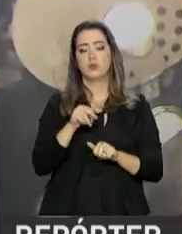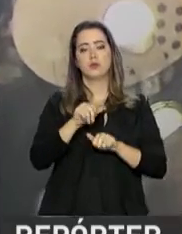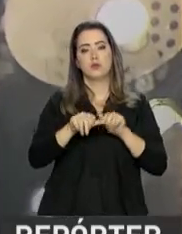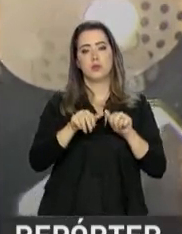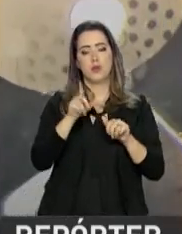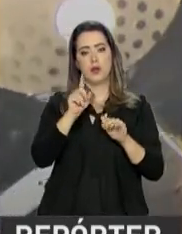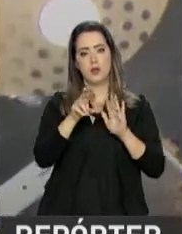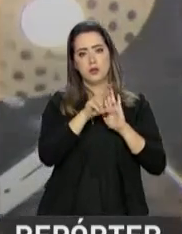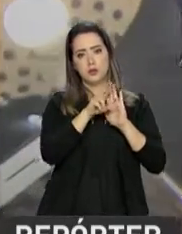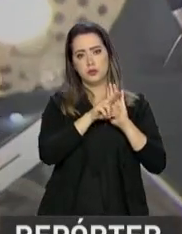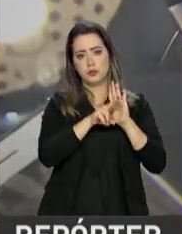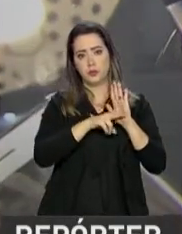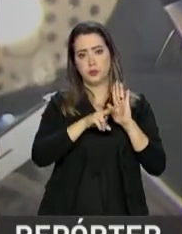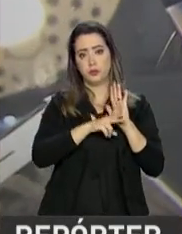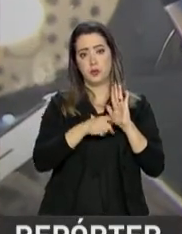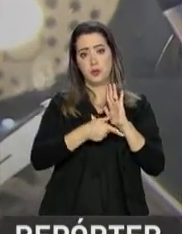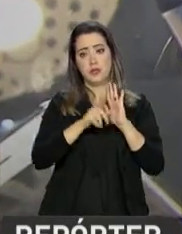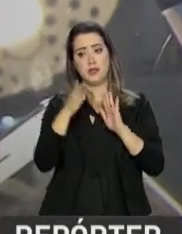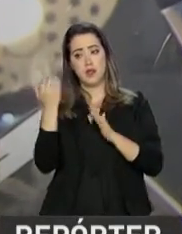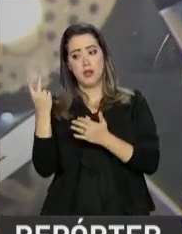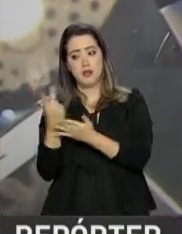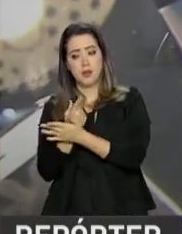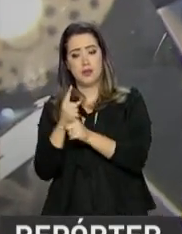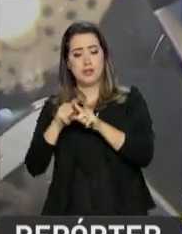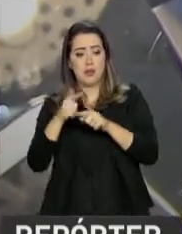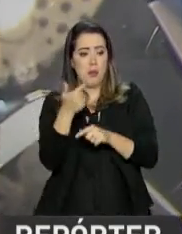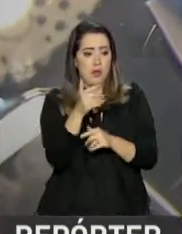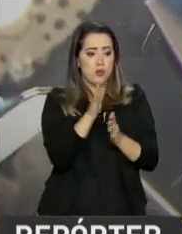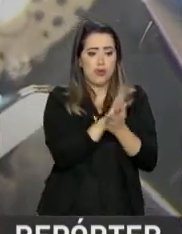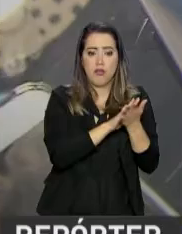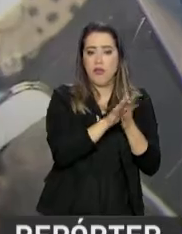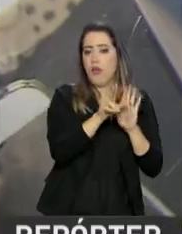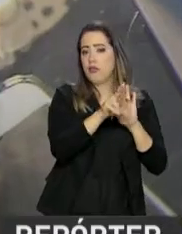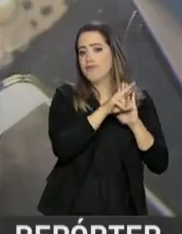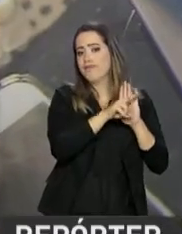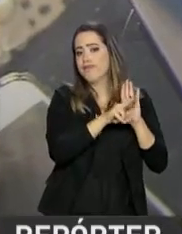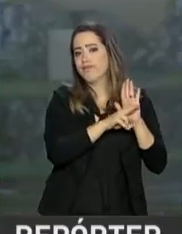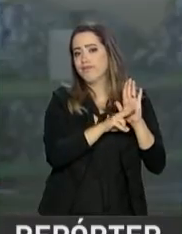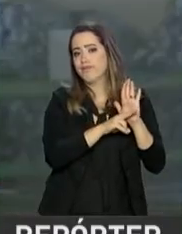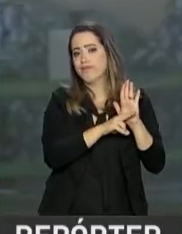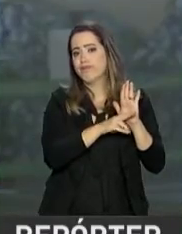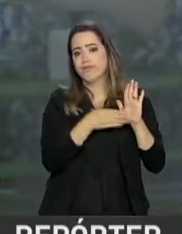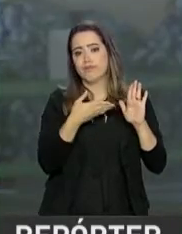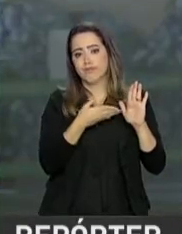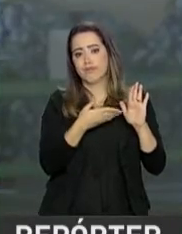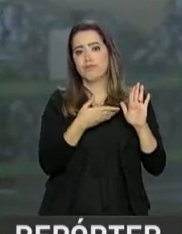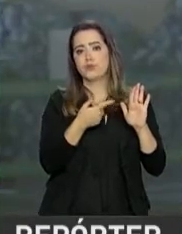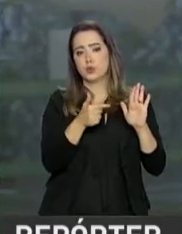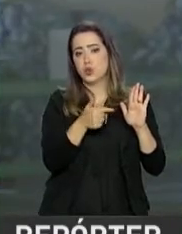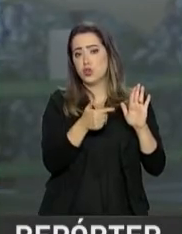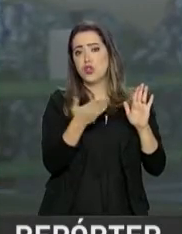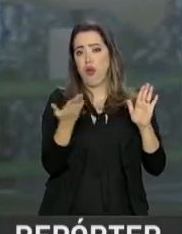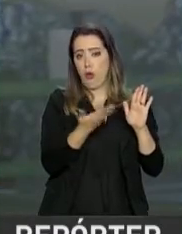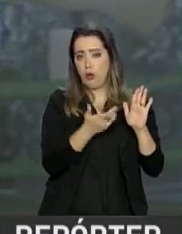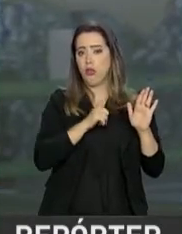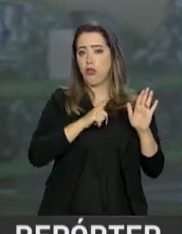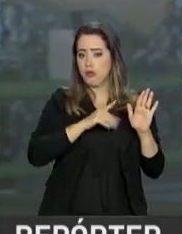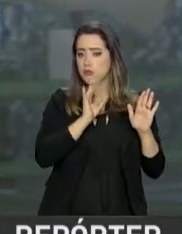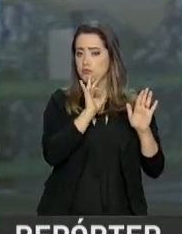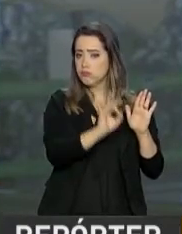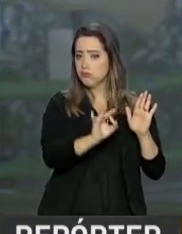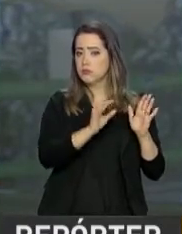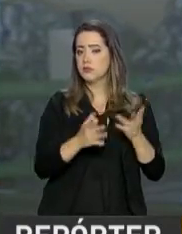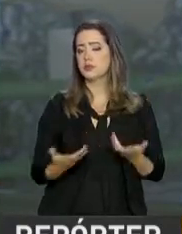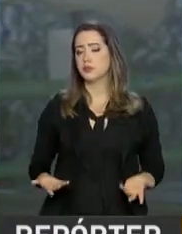que já existiu na prática mas não estavam previstas na legislação para esclarecer a sociedade sobre as